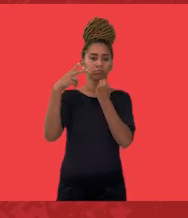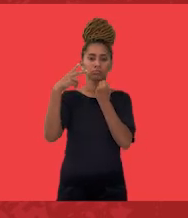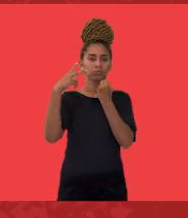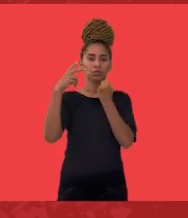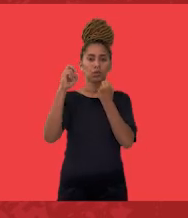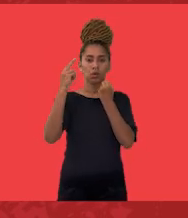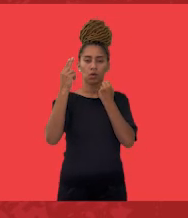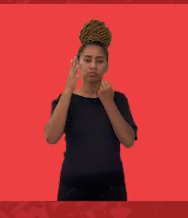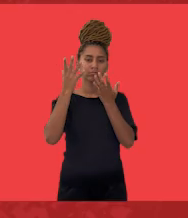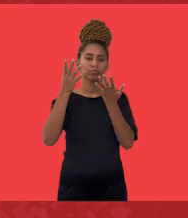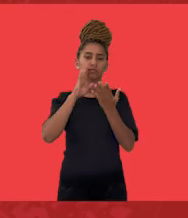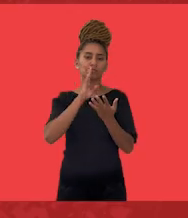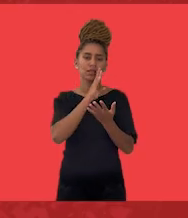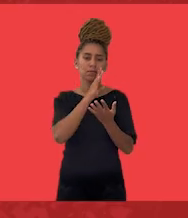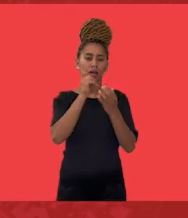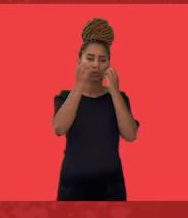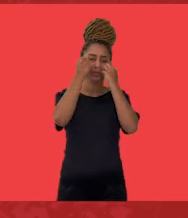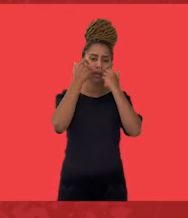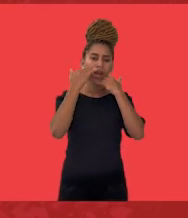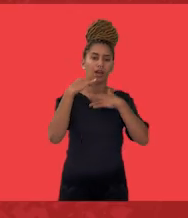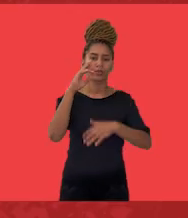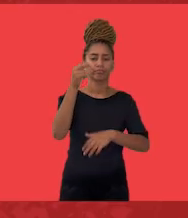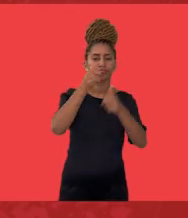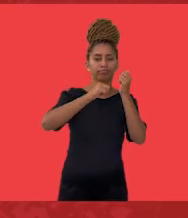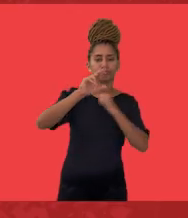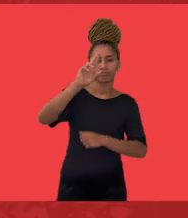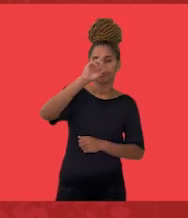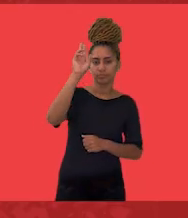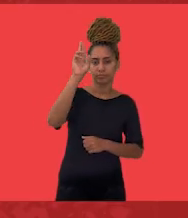Você não compreenderá esse poema.